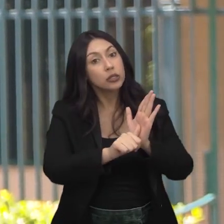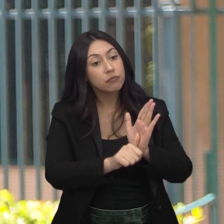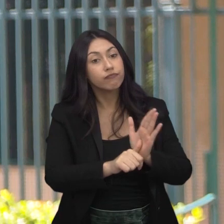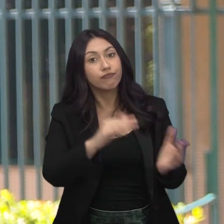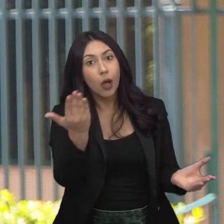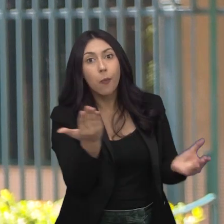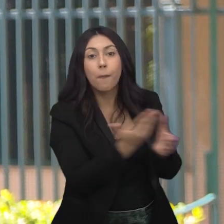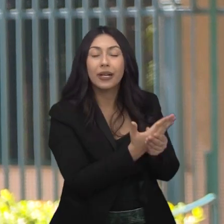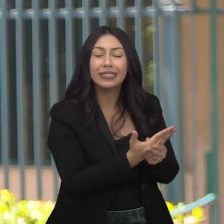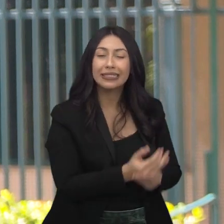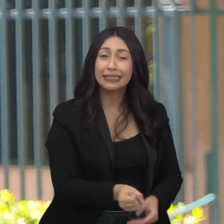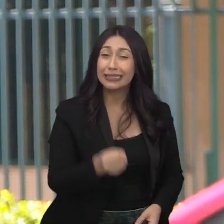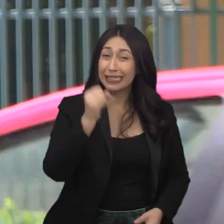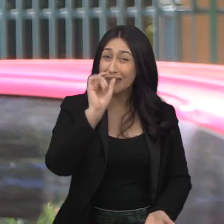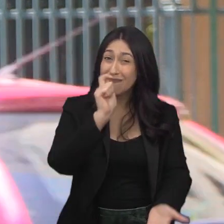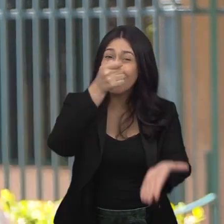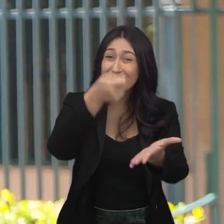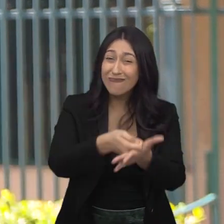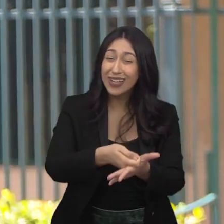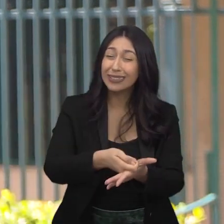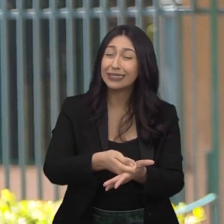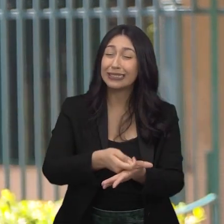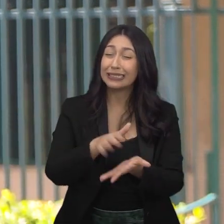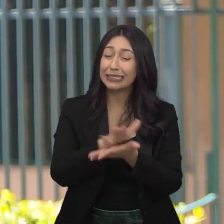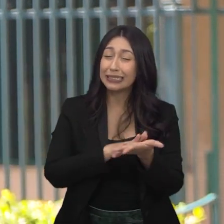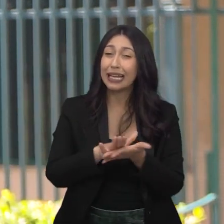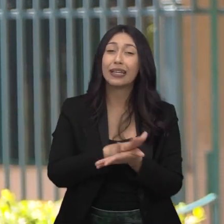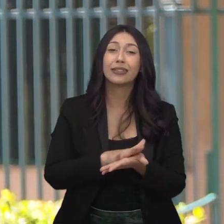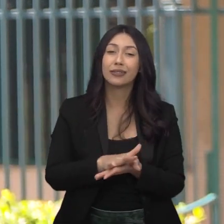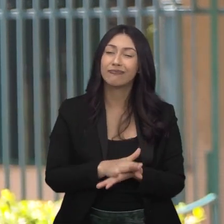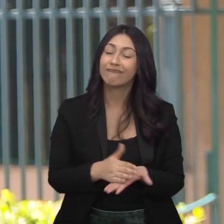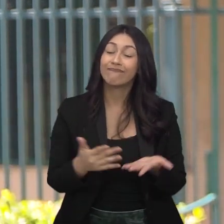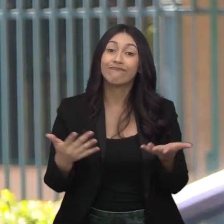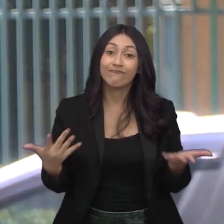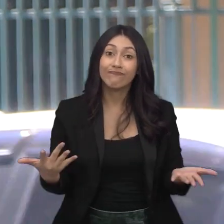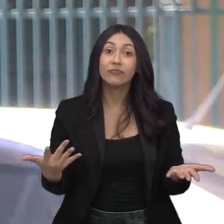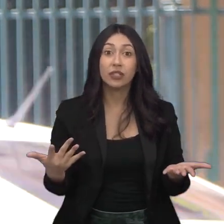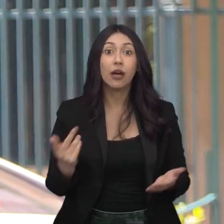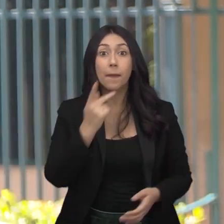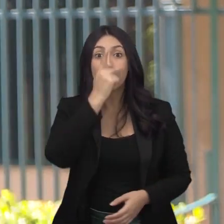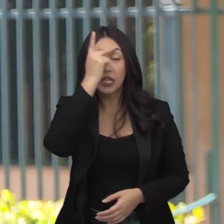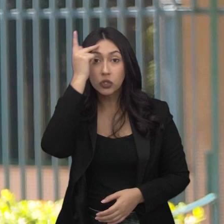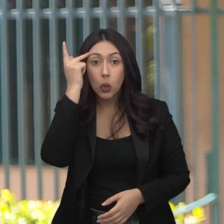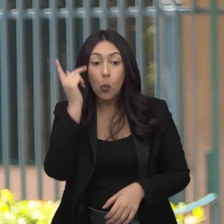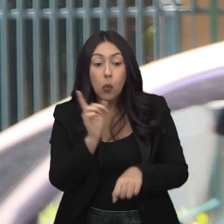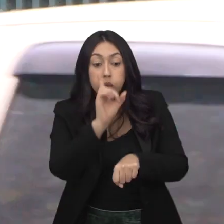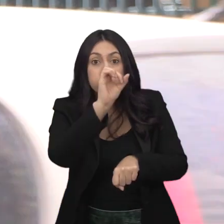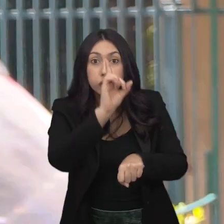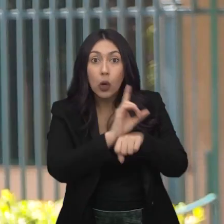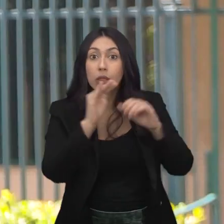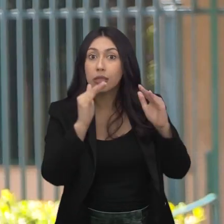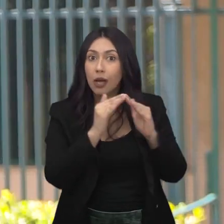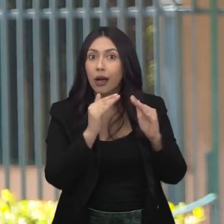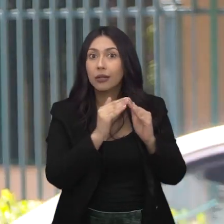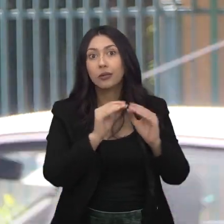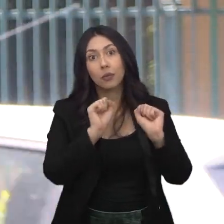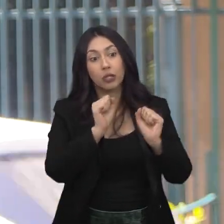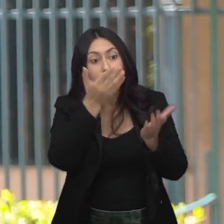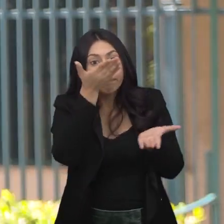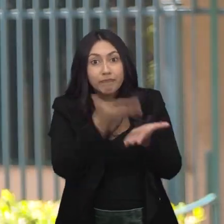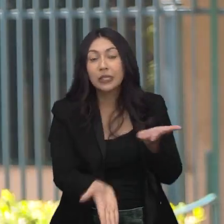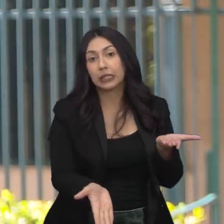justiça. Mas se a falta de pagamento persistir, aí não tem jeito. O proprietário do imóvel pode,